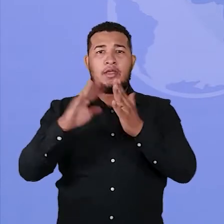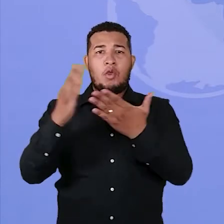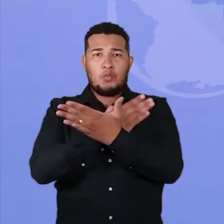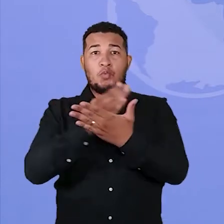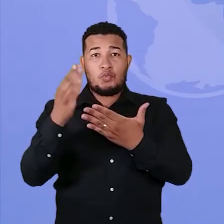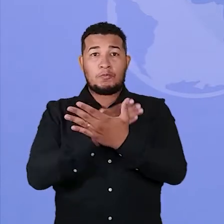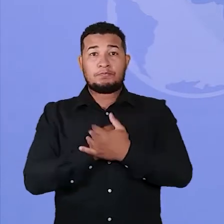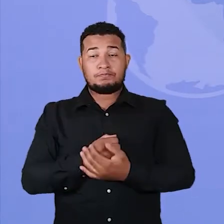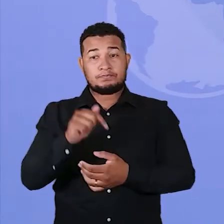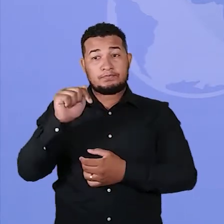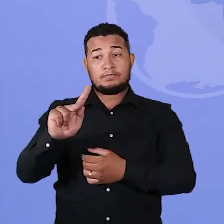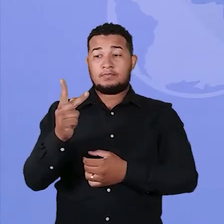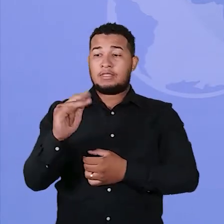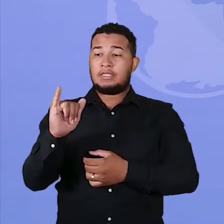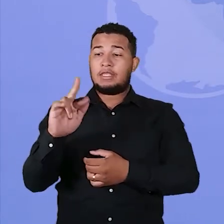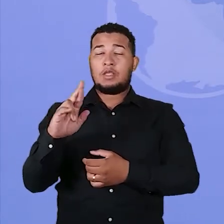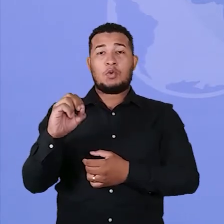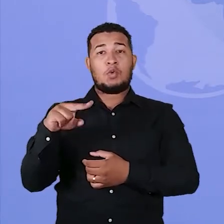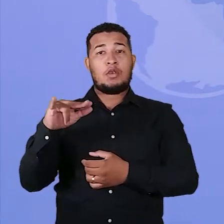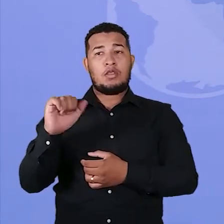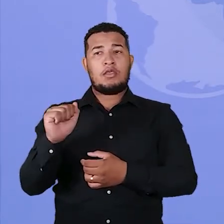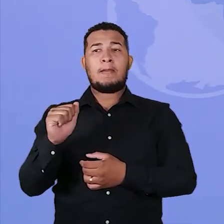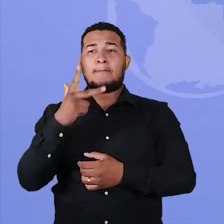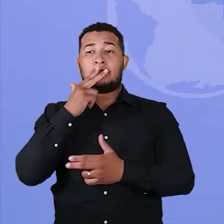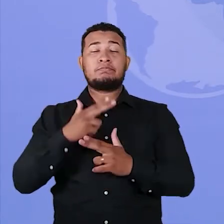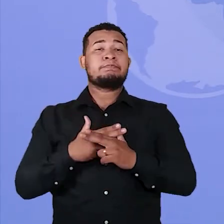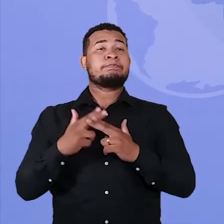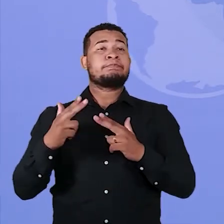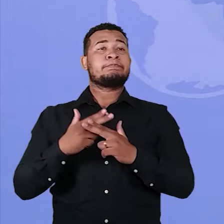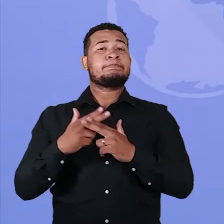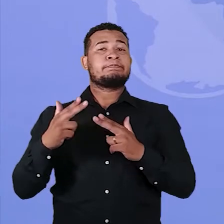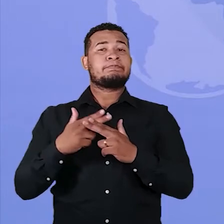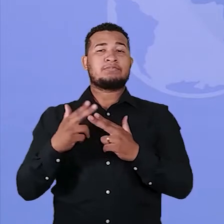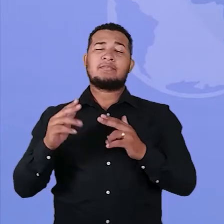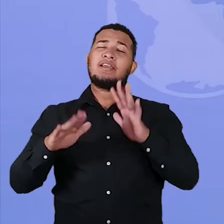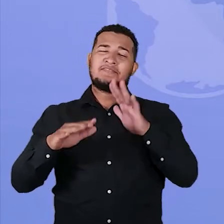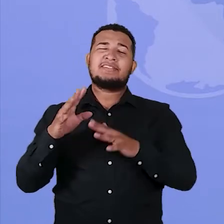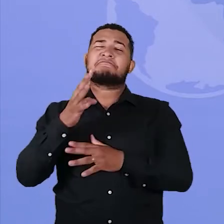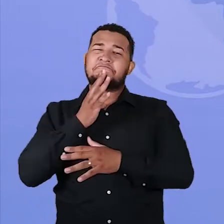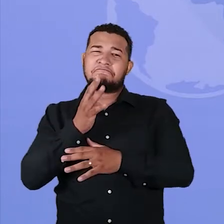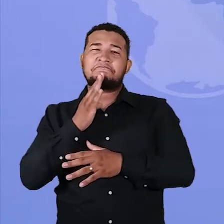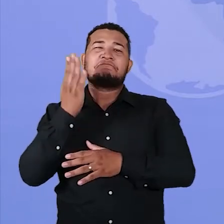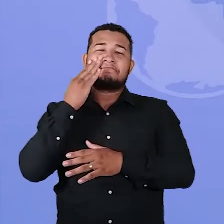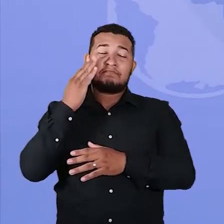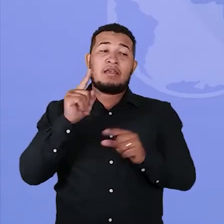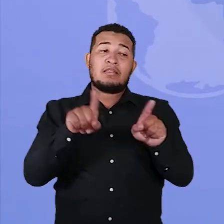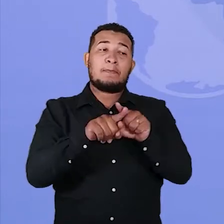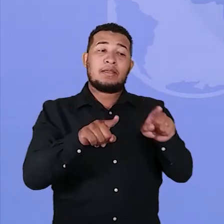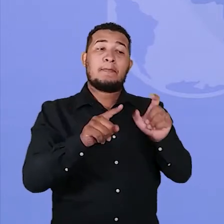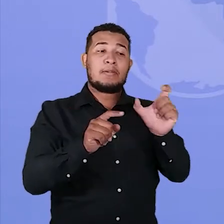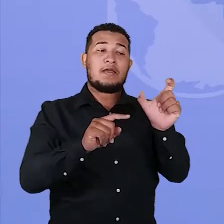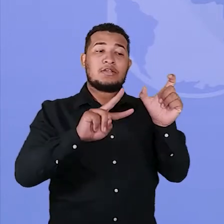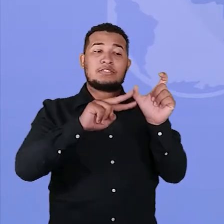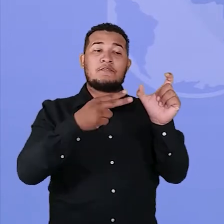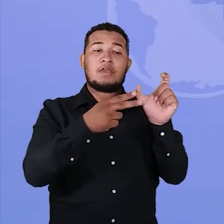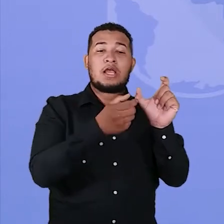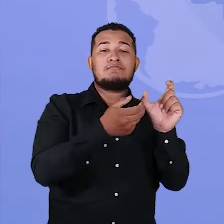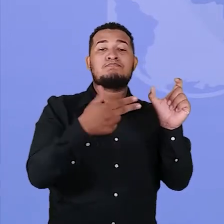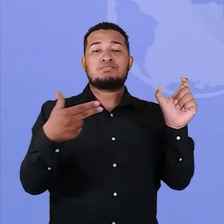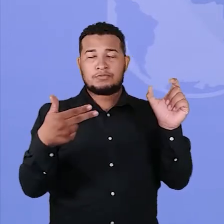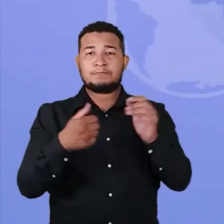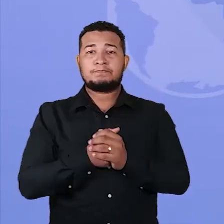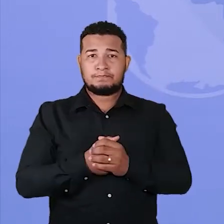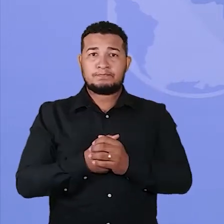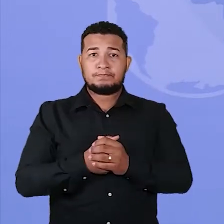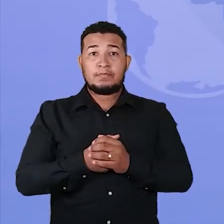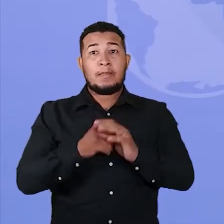algum texto, tá? Ironia e ambiguidade. Talvez você já até saiba aí o que é ironia, o que é ambiguidade, de uma